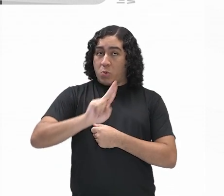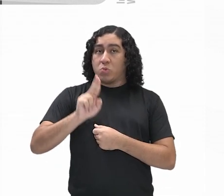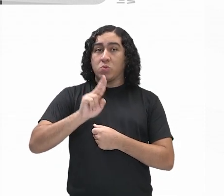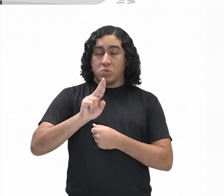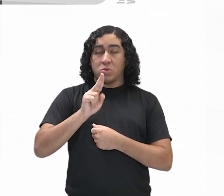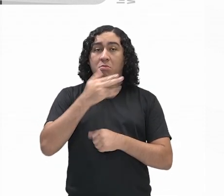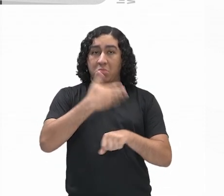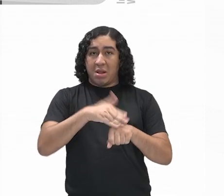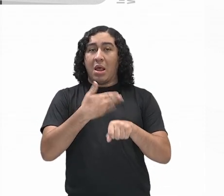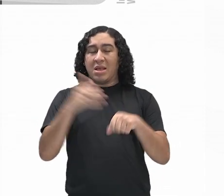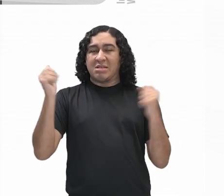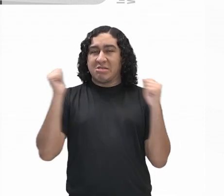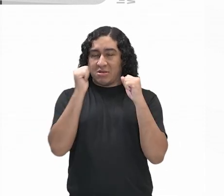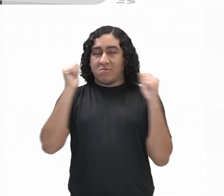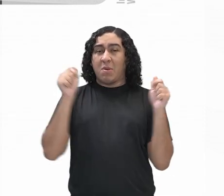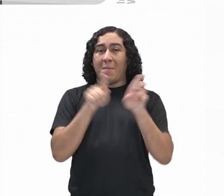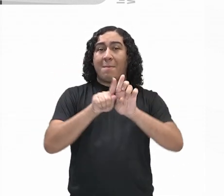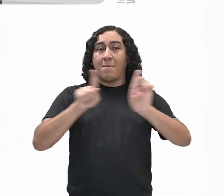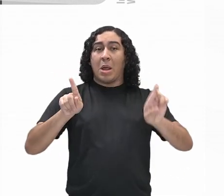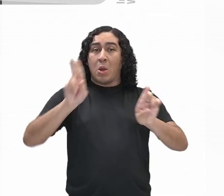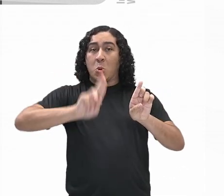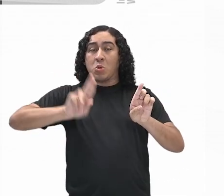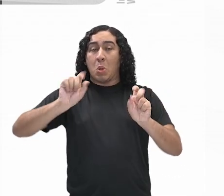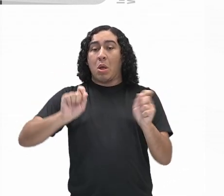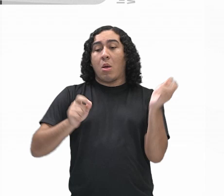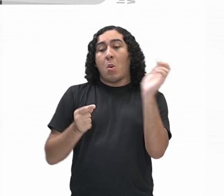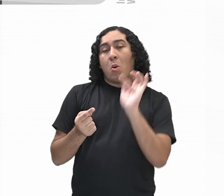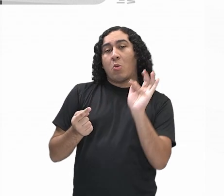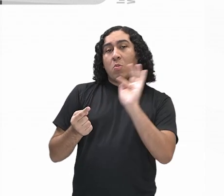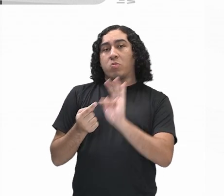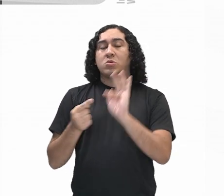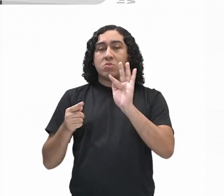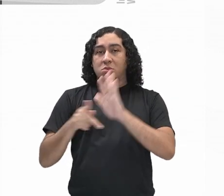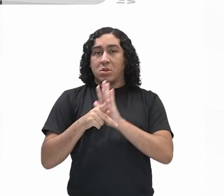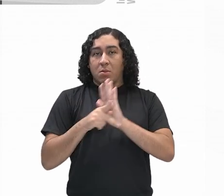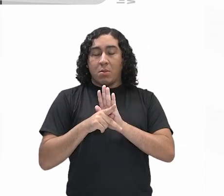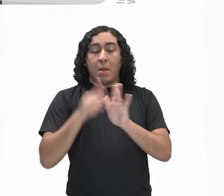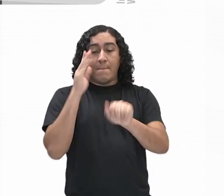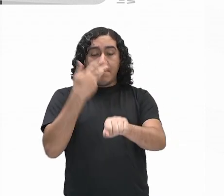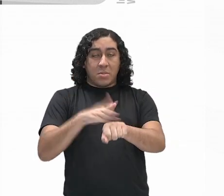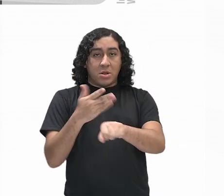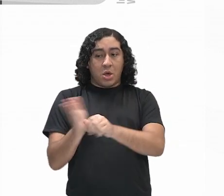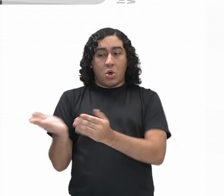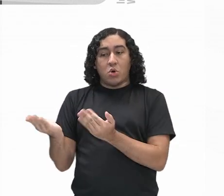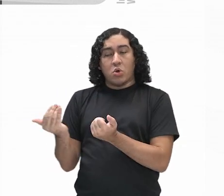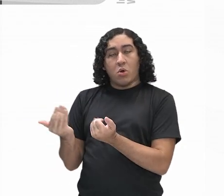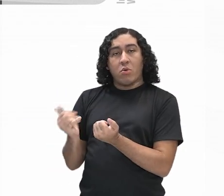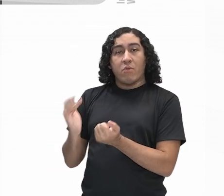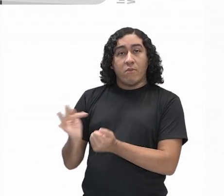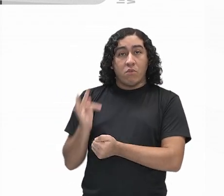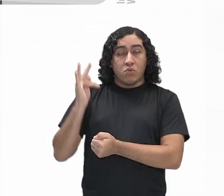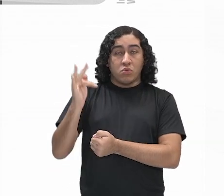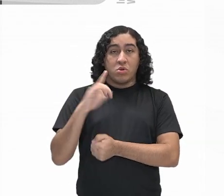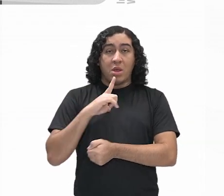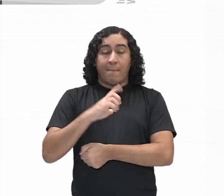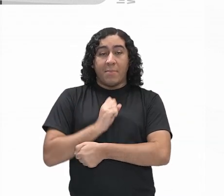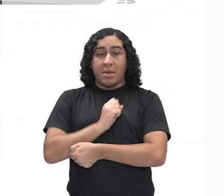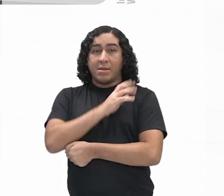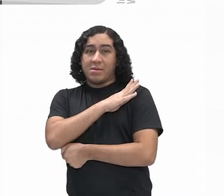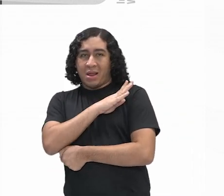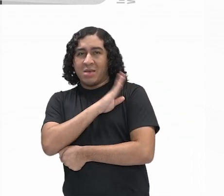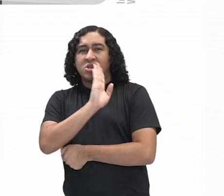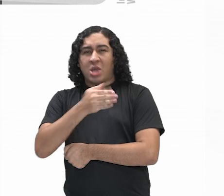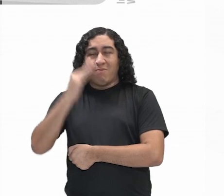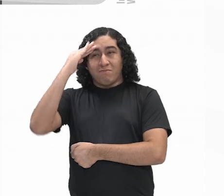físicos, mas também com a finalidade de preparar os jovens para serem soldados, né,